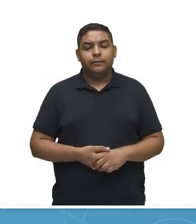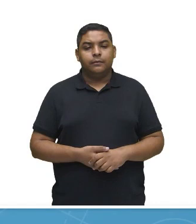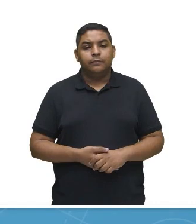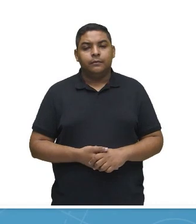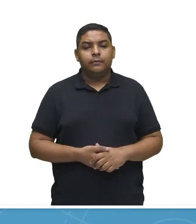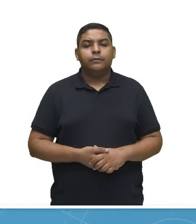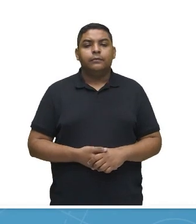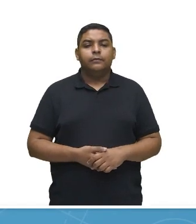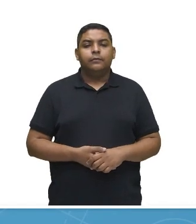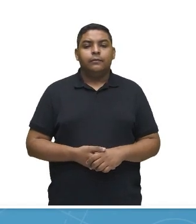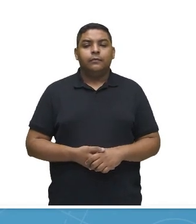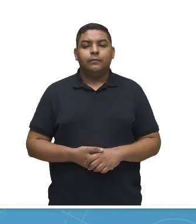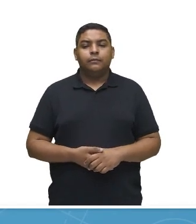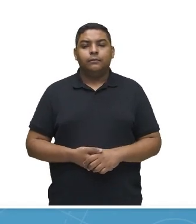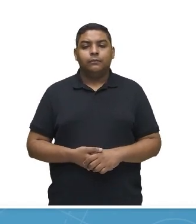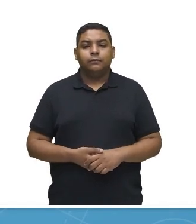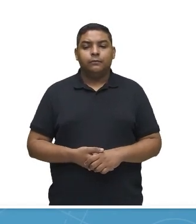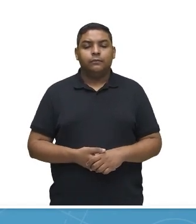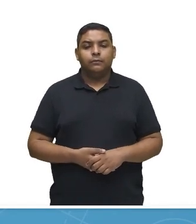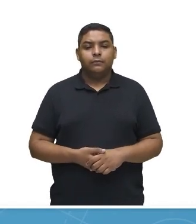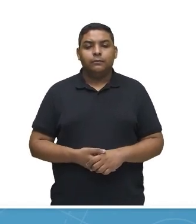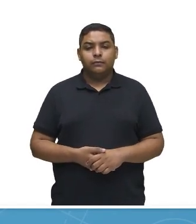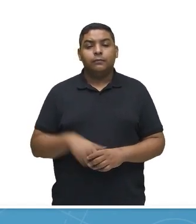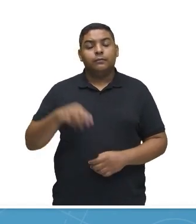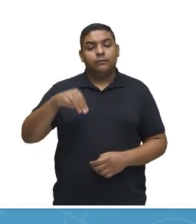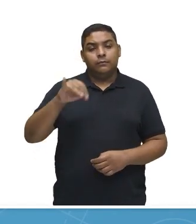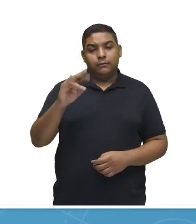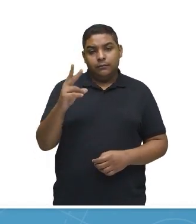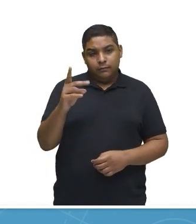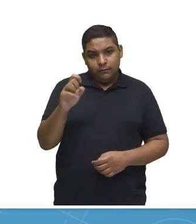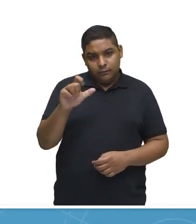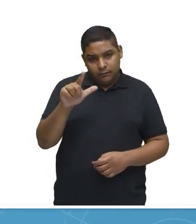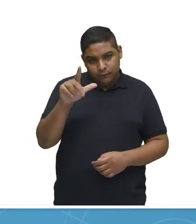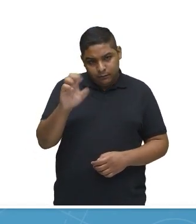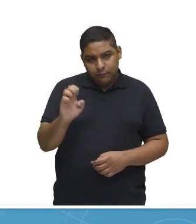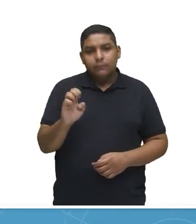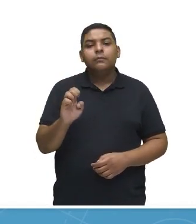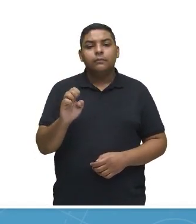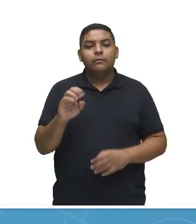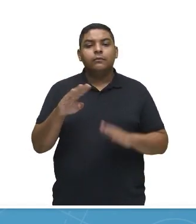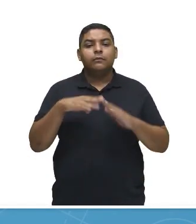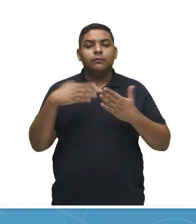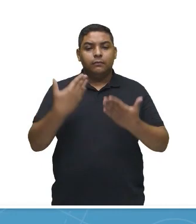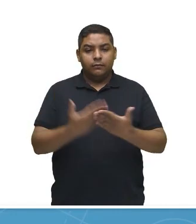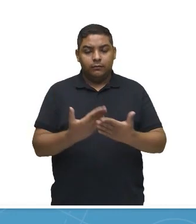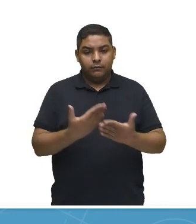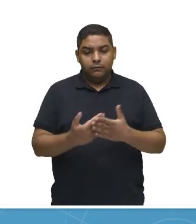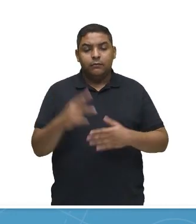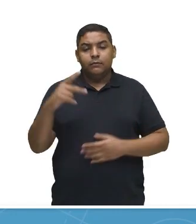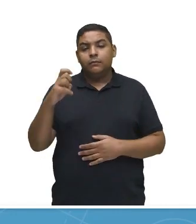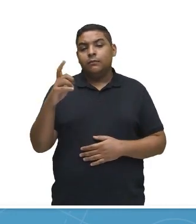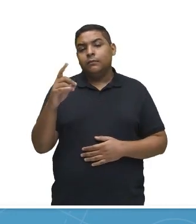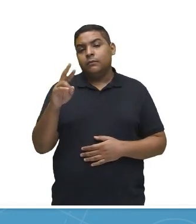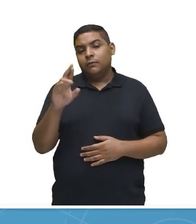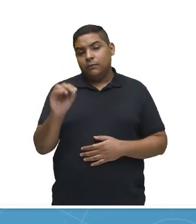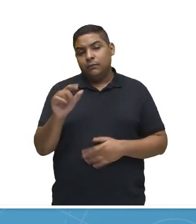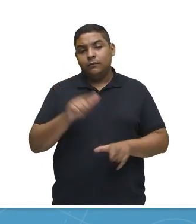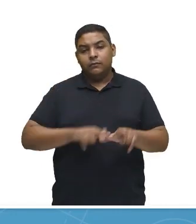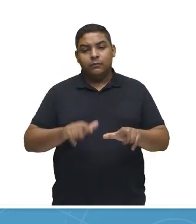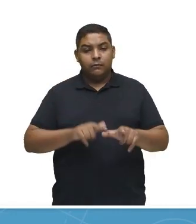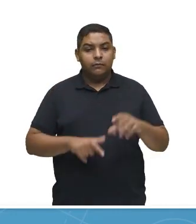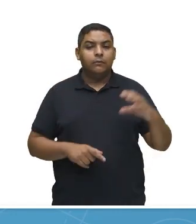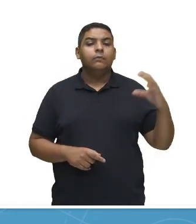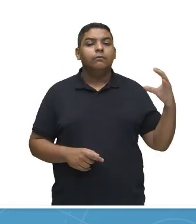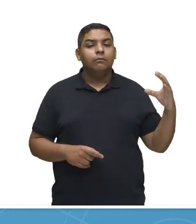Deixa eu ver aqui quem mais. A Michelle, da Escola Estadual Pedro dos Santos, colocou letra C. E